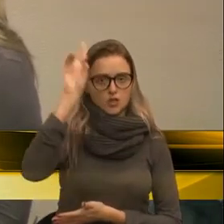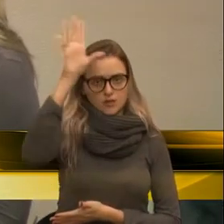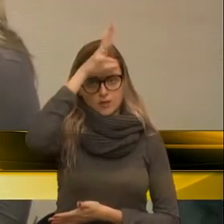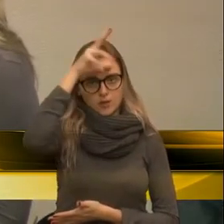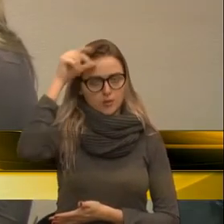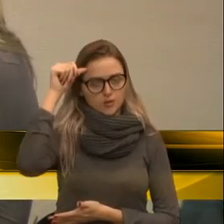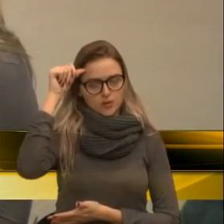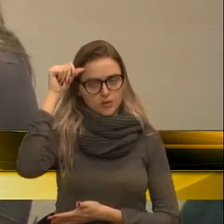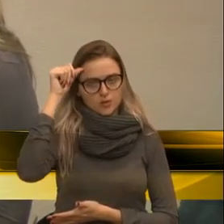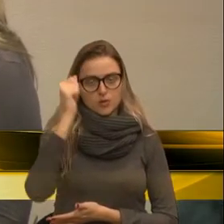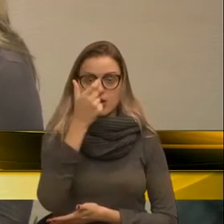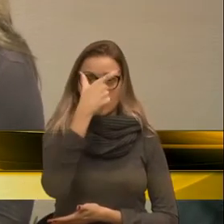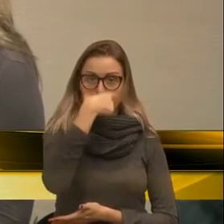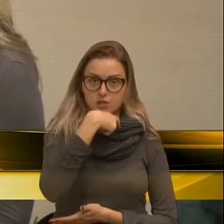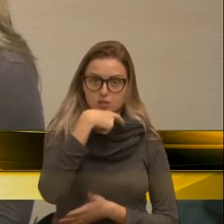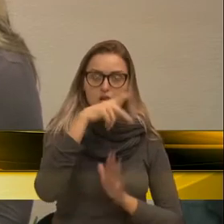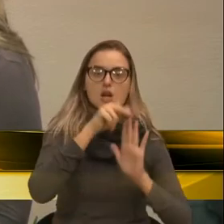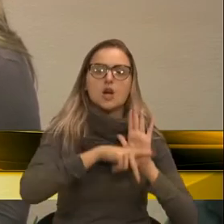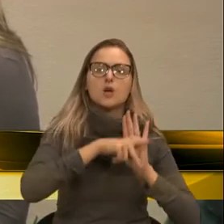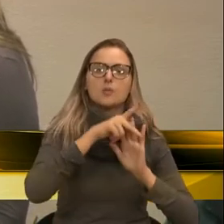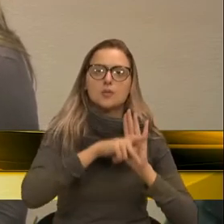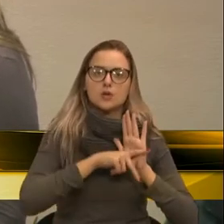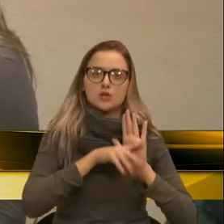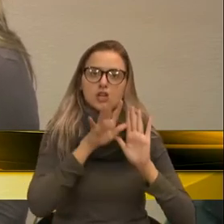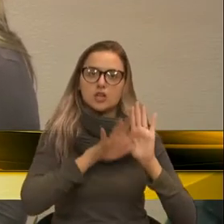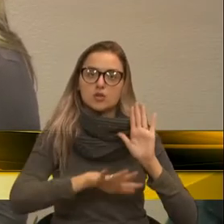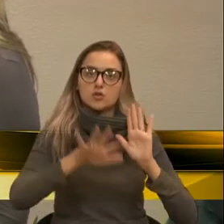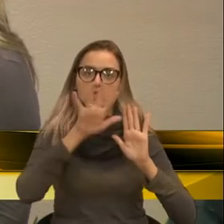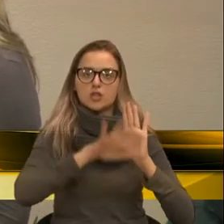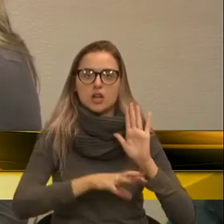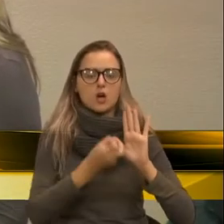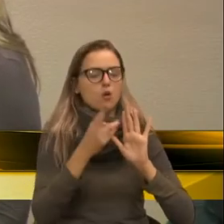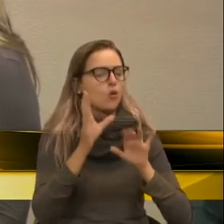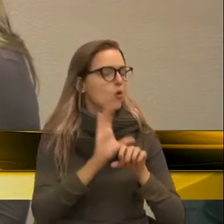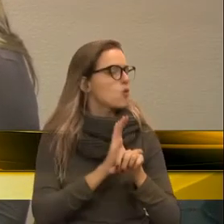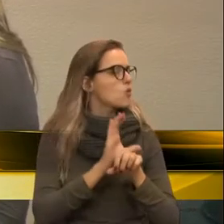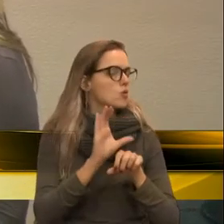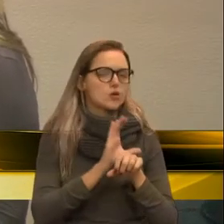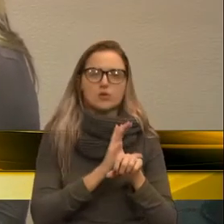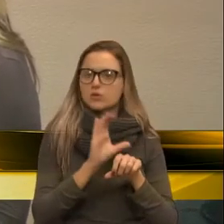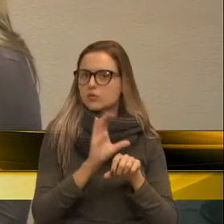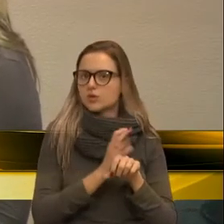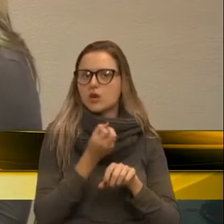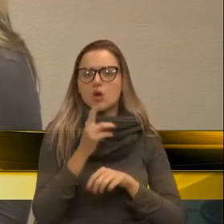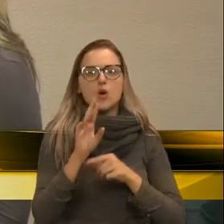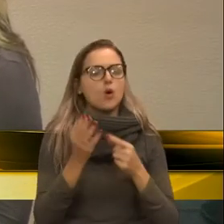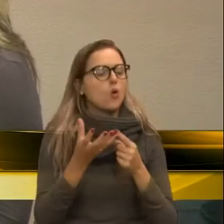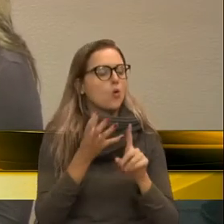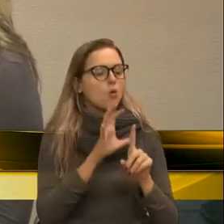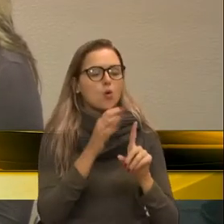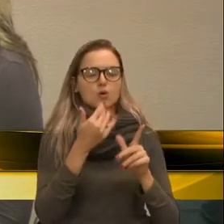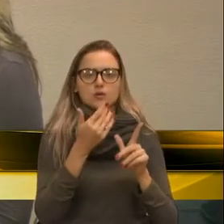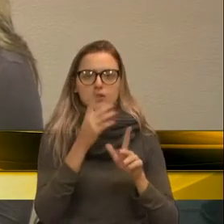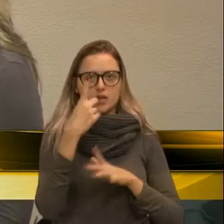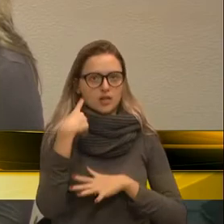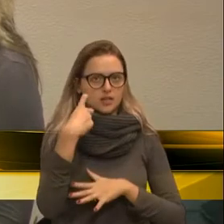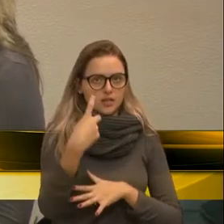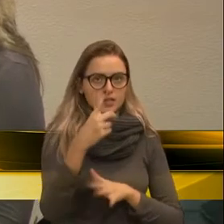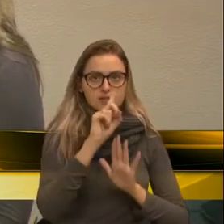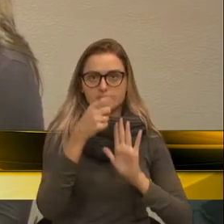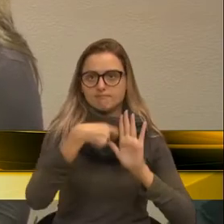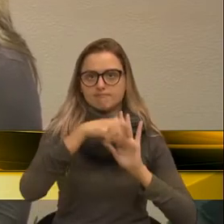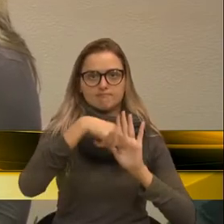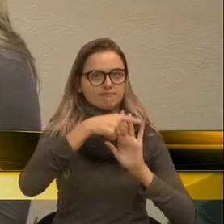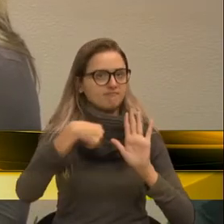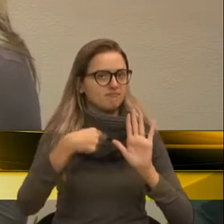considerar o projeto, no todo ou em parte, inconstitucional ou contrário ao interesse público, vetá-lo-á,